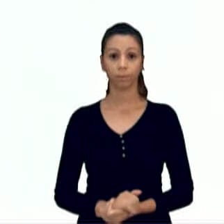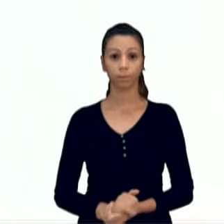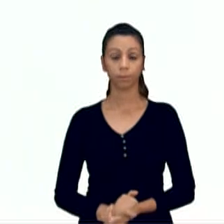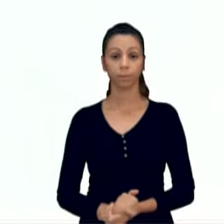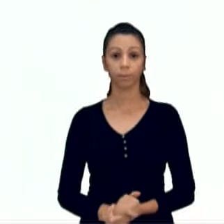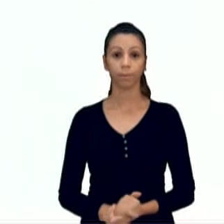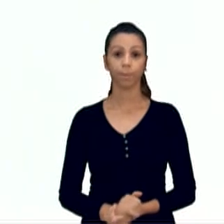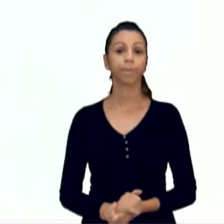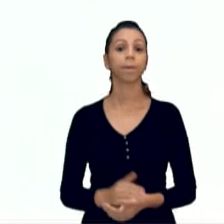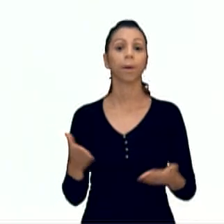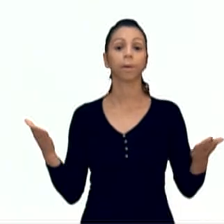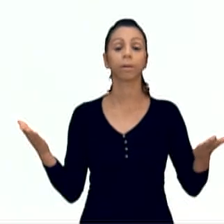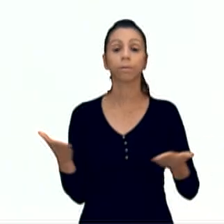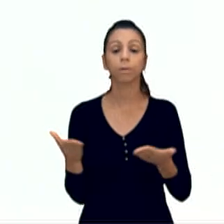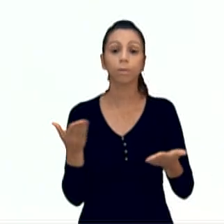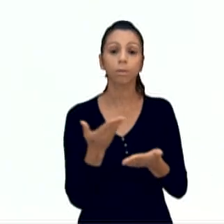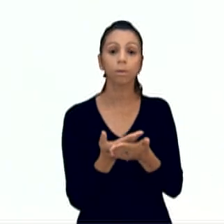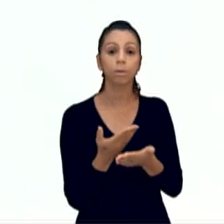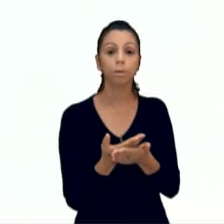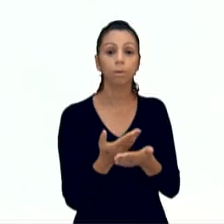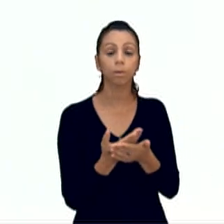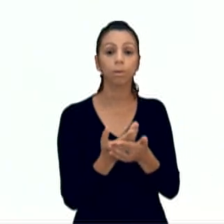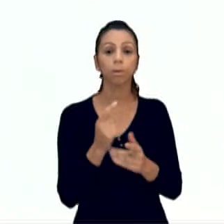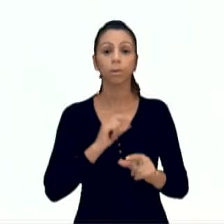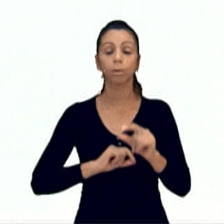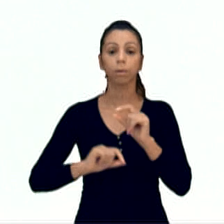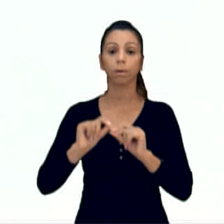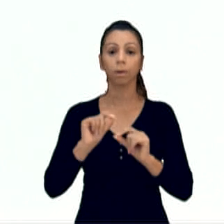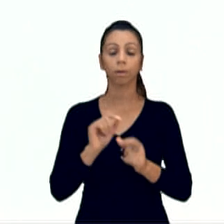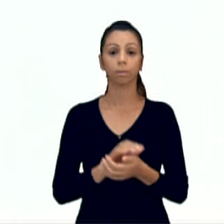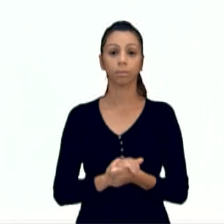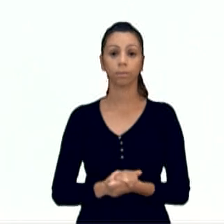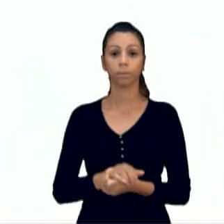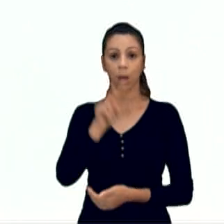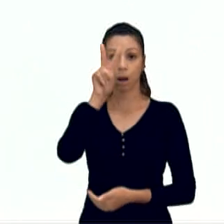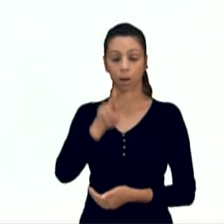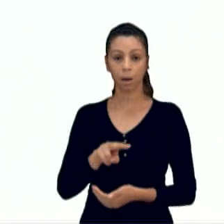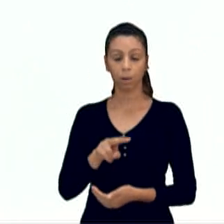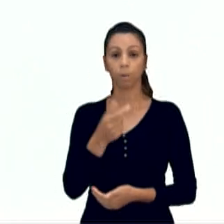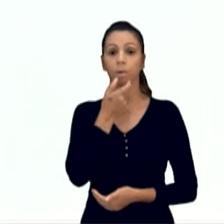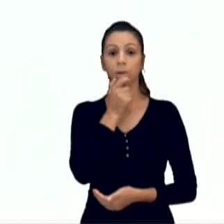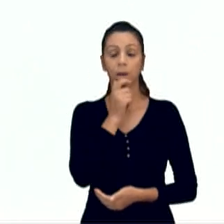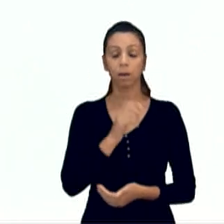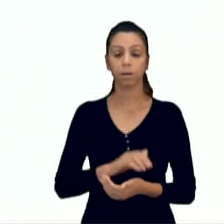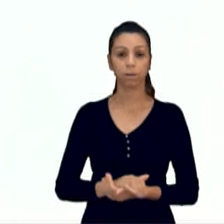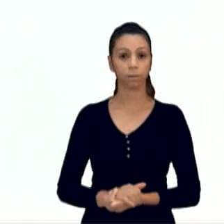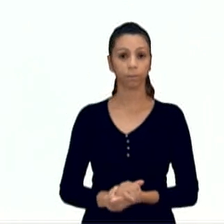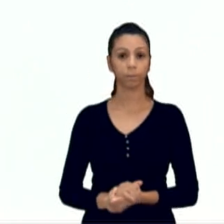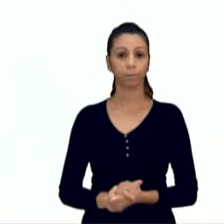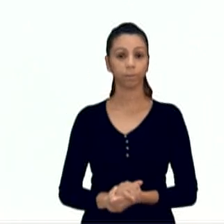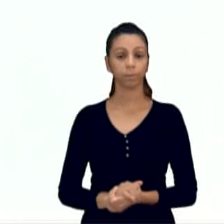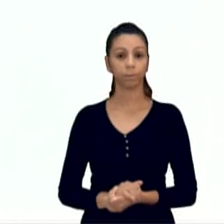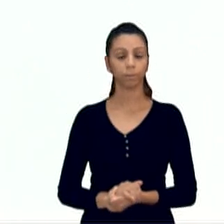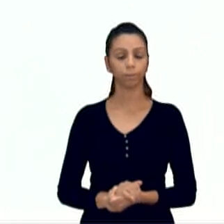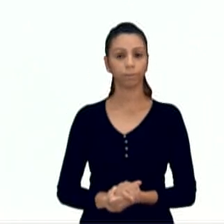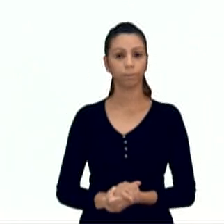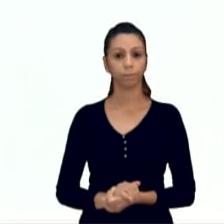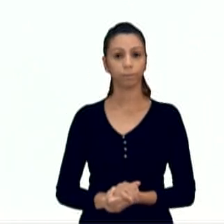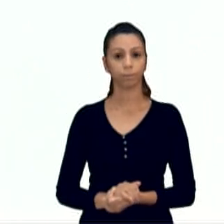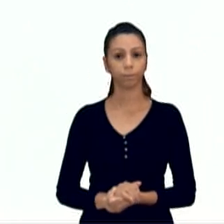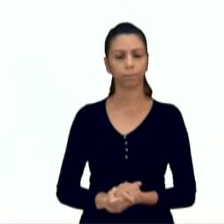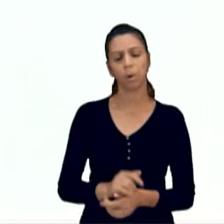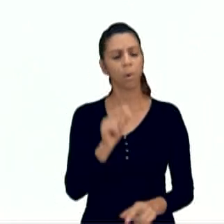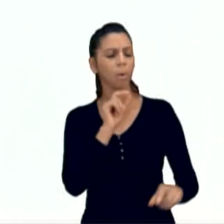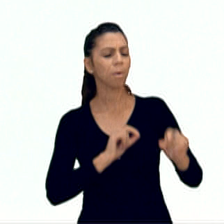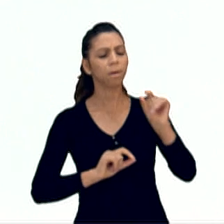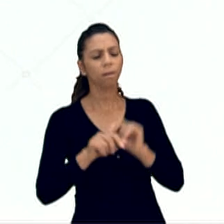Agora nós vamos estudar um pouquinho sobre multi-word verbs. What is this, teacher? O que é isso, professora, né? Esse